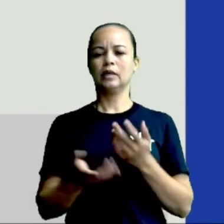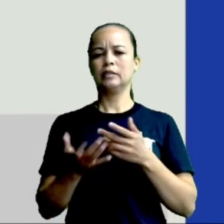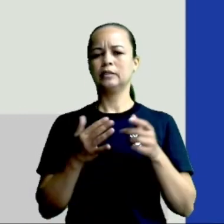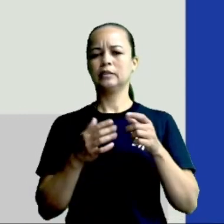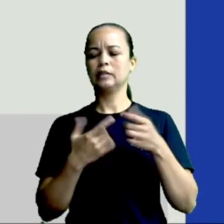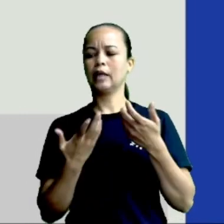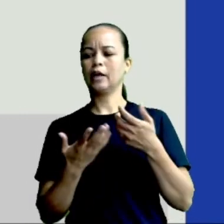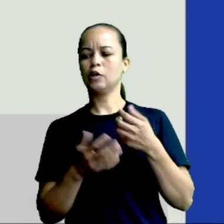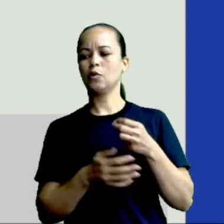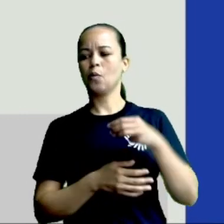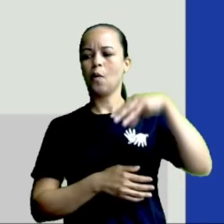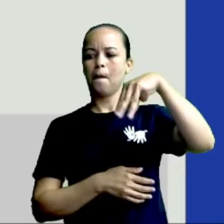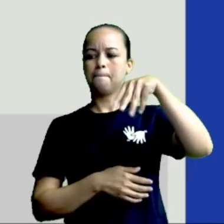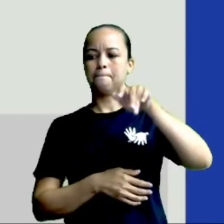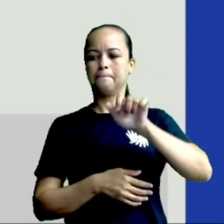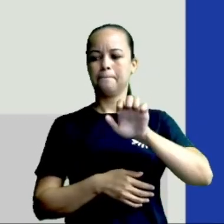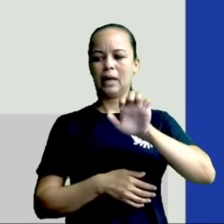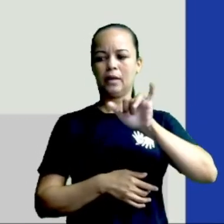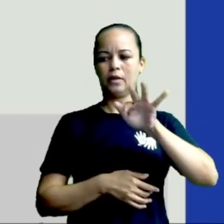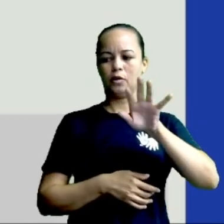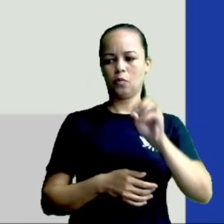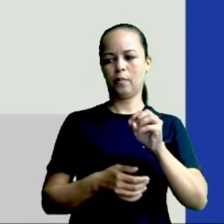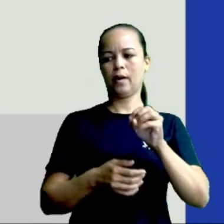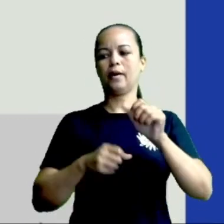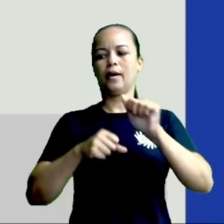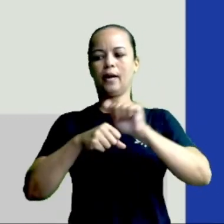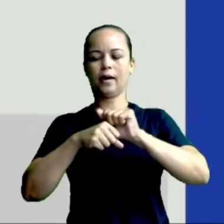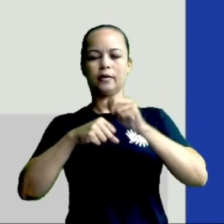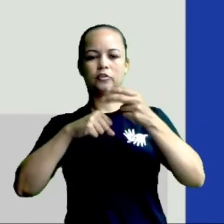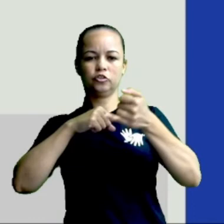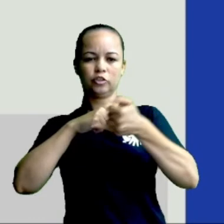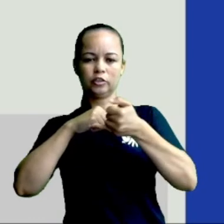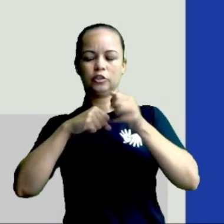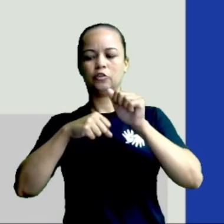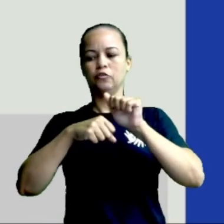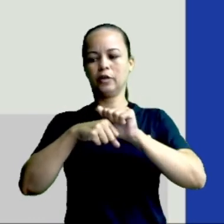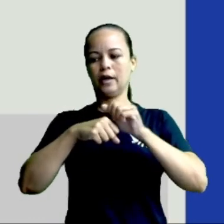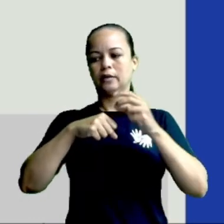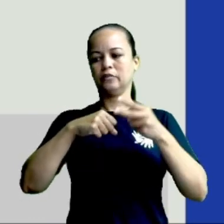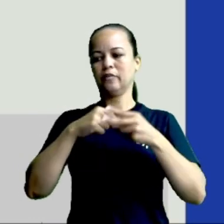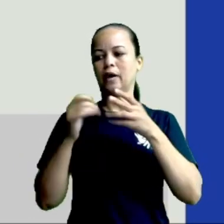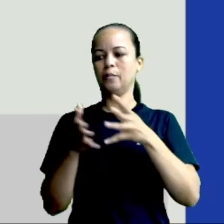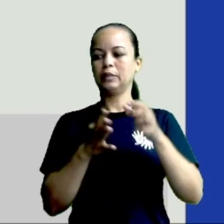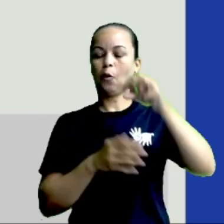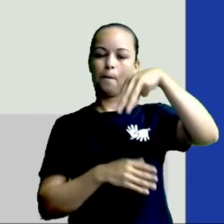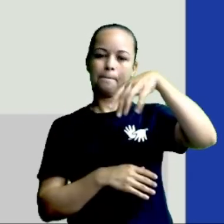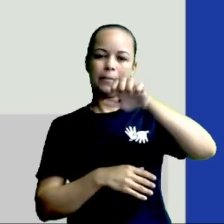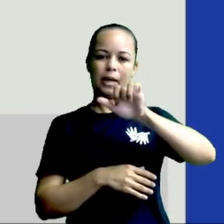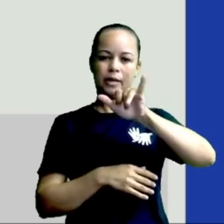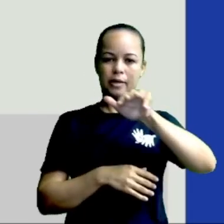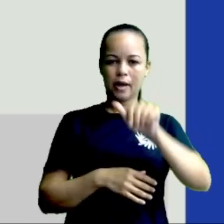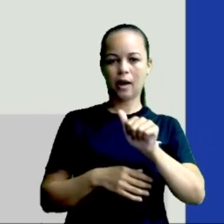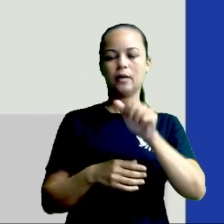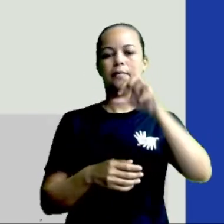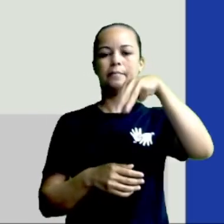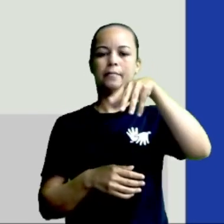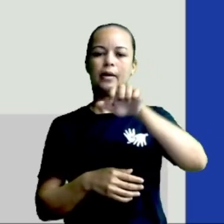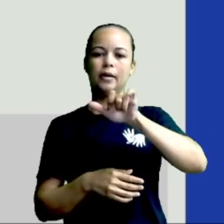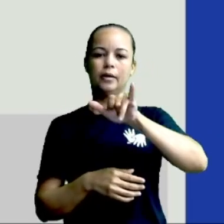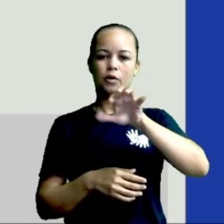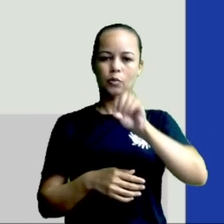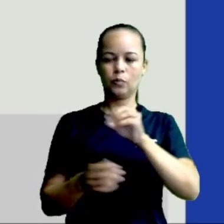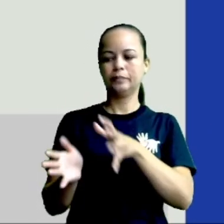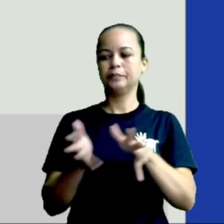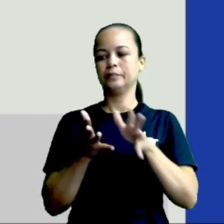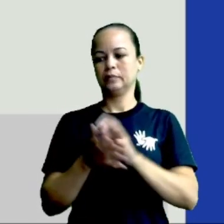para advérbio ou meio para adjetivo. Vamos lá. Então, se for adjetivo, você vai colocar o número 1. Se for advérbio, 2. Então, na